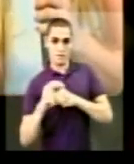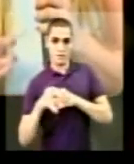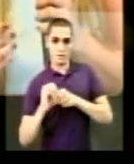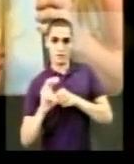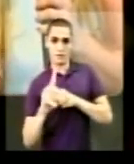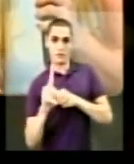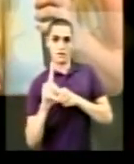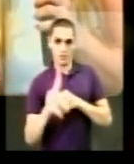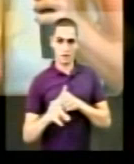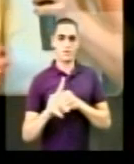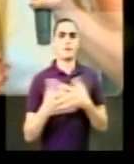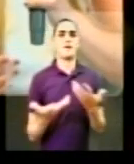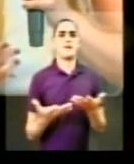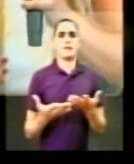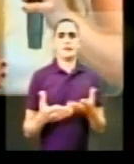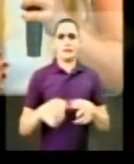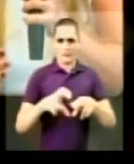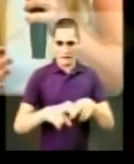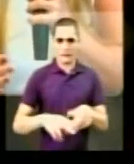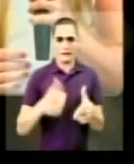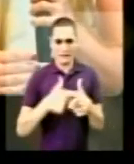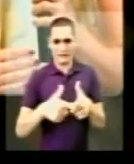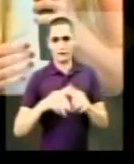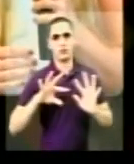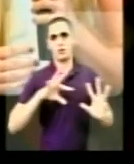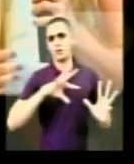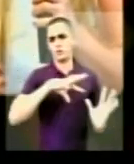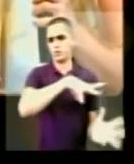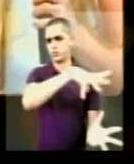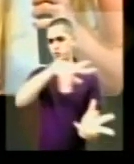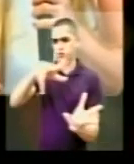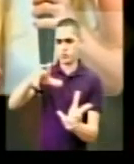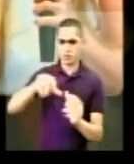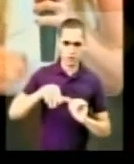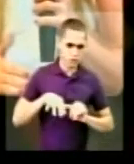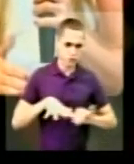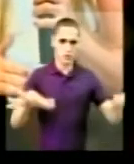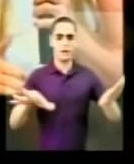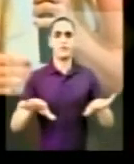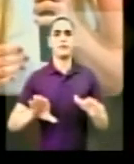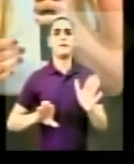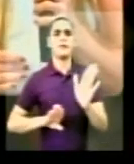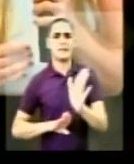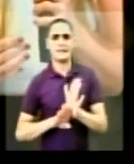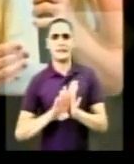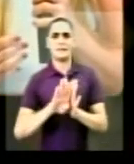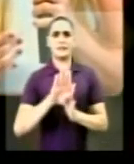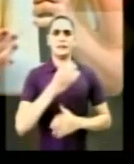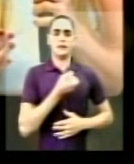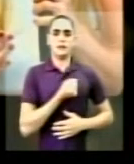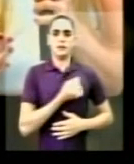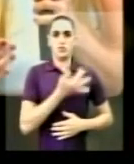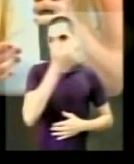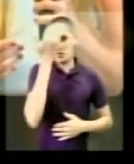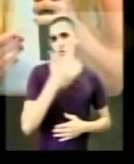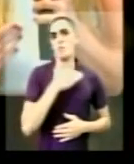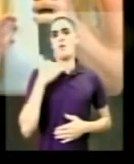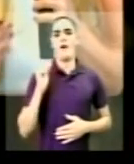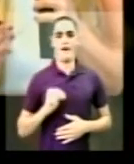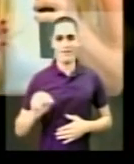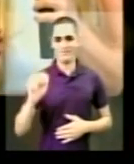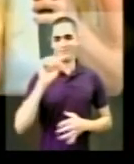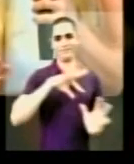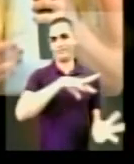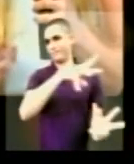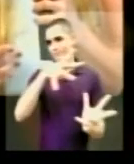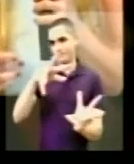o Brasil, todo o mundo, elevando os óbitos de todas as localidades, e nesse local, alguma coisa a